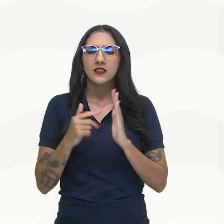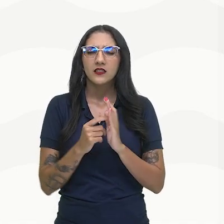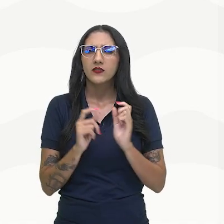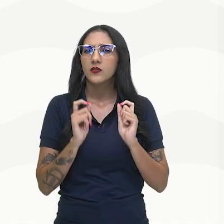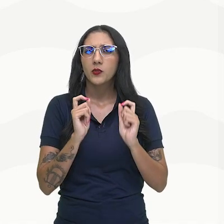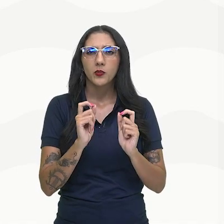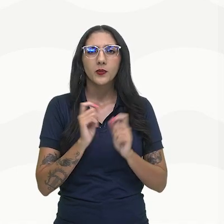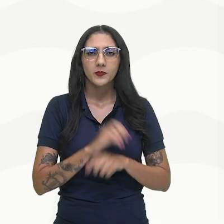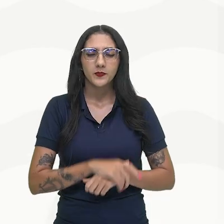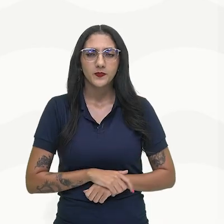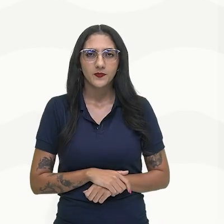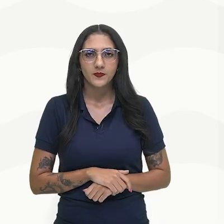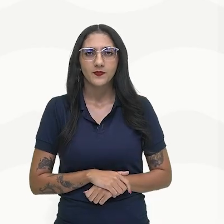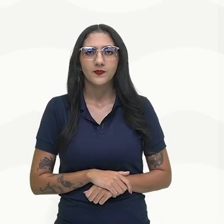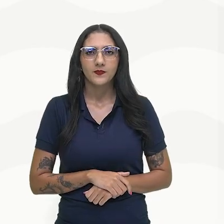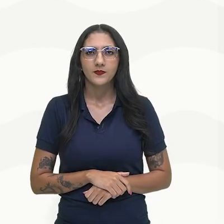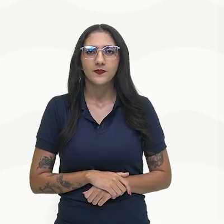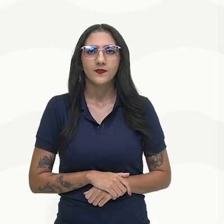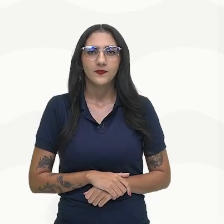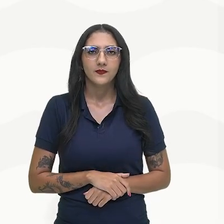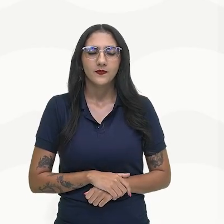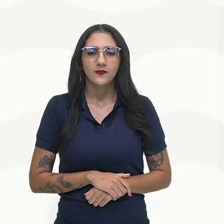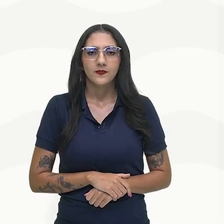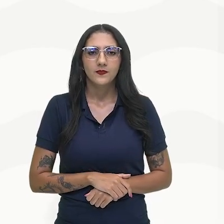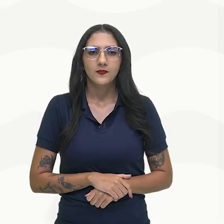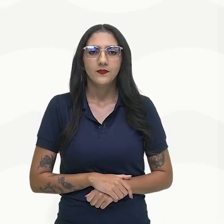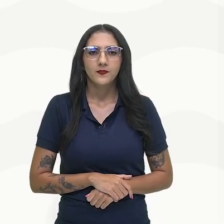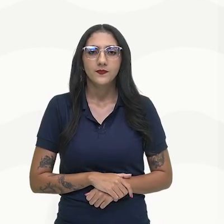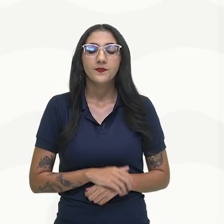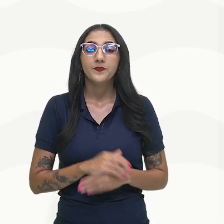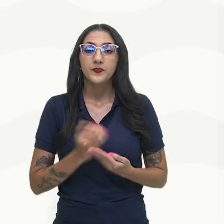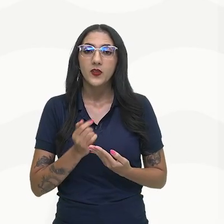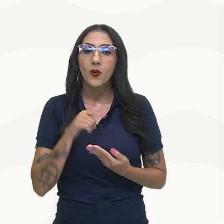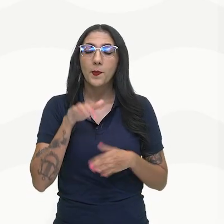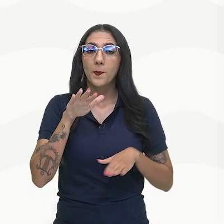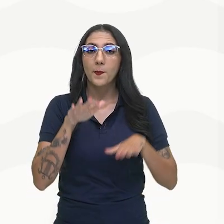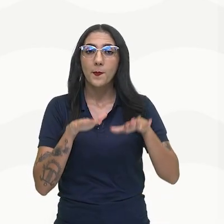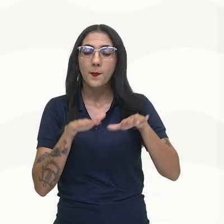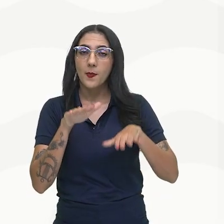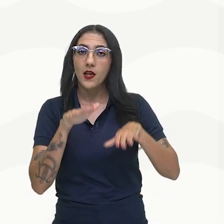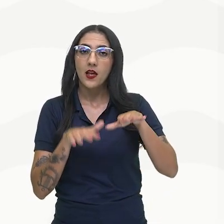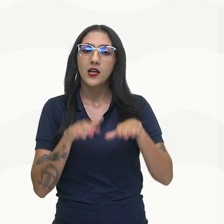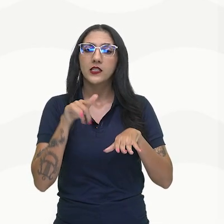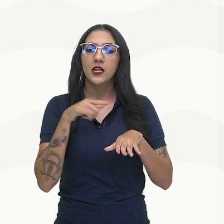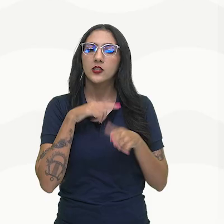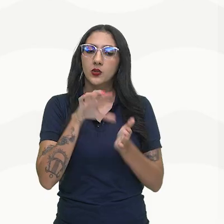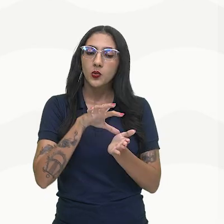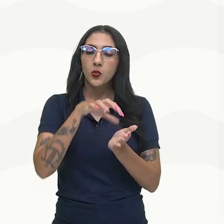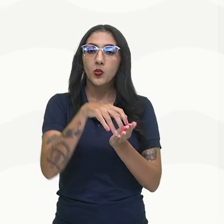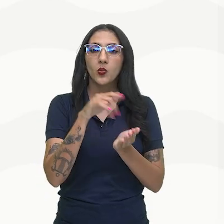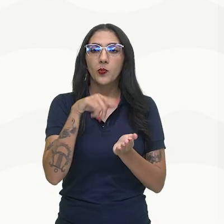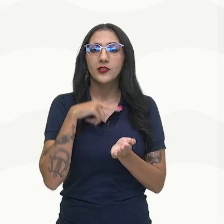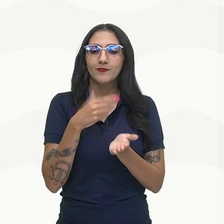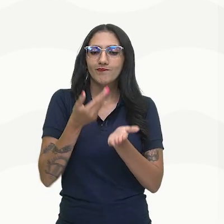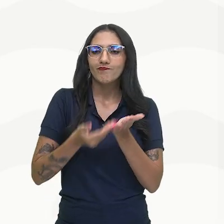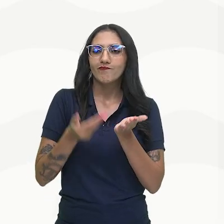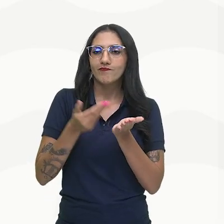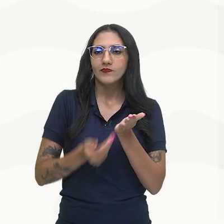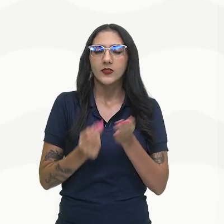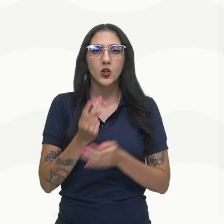prática? Isso significa que, em média, a cooperativa perdeu 2